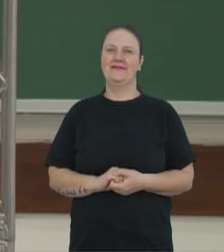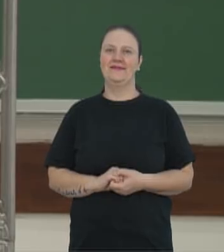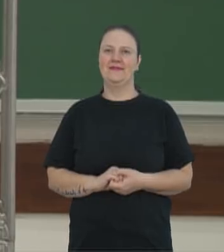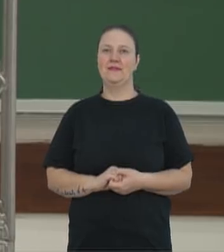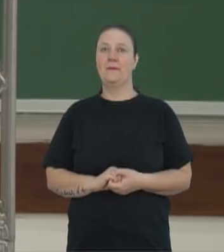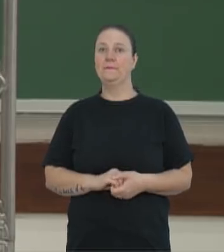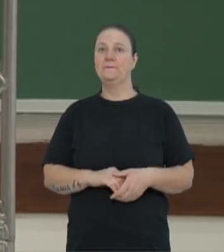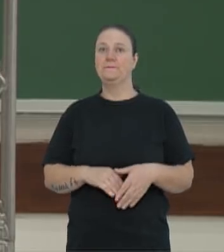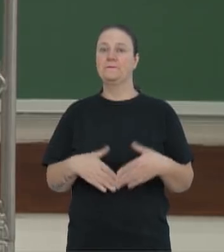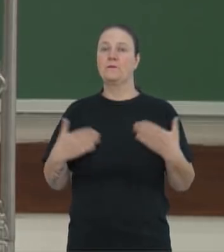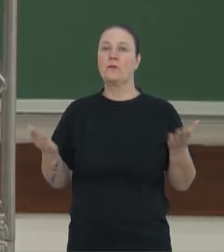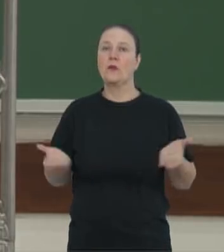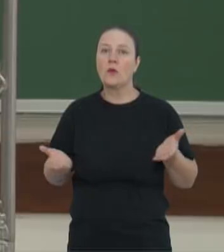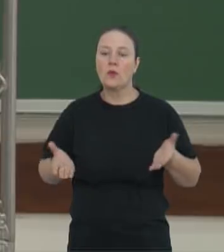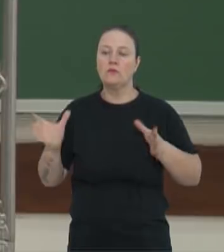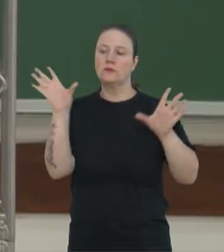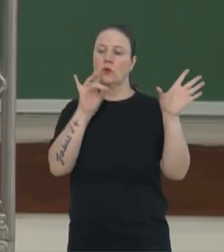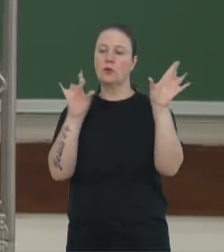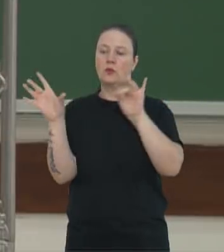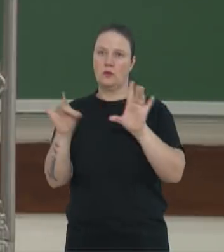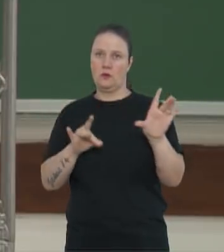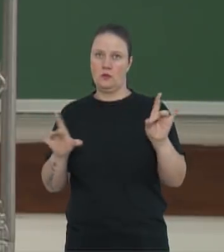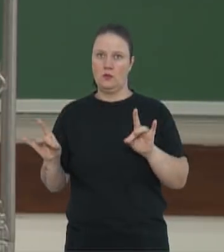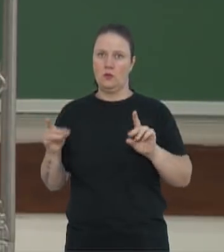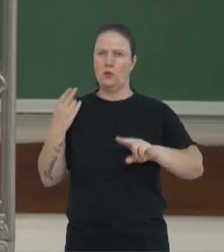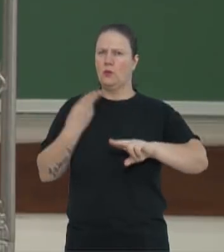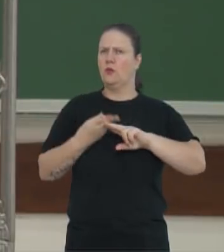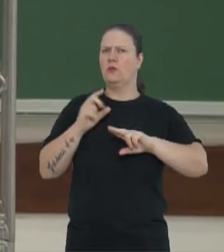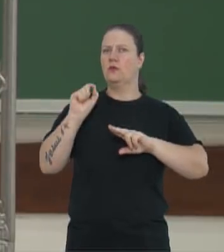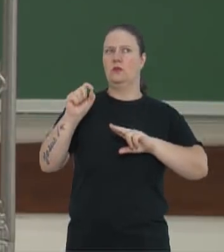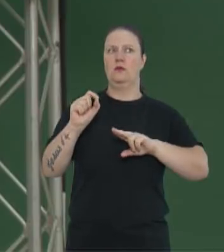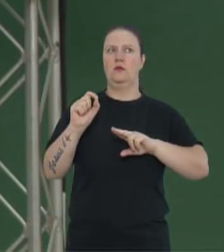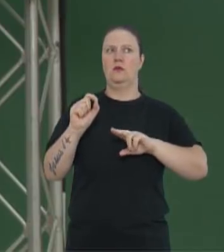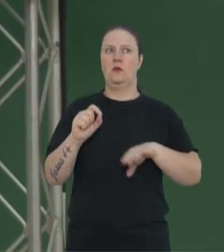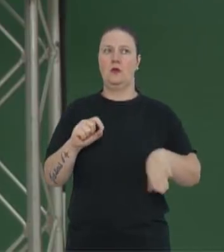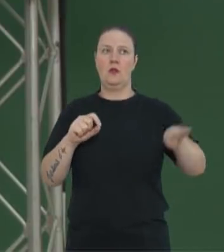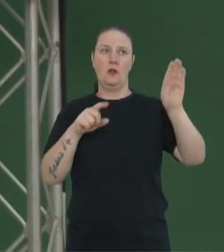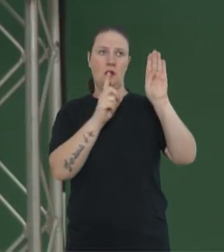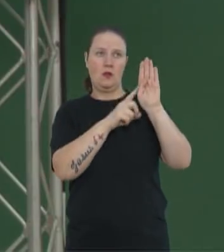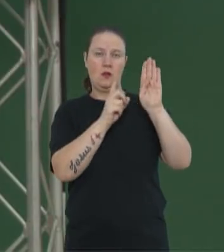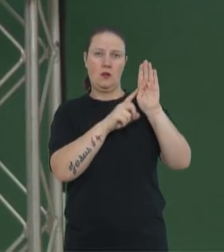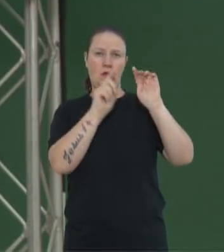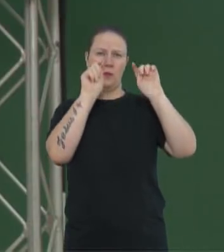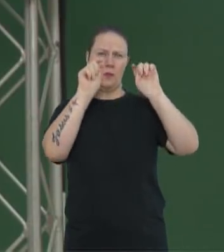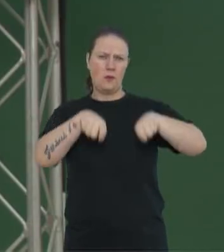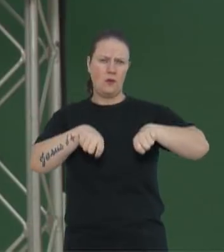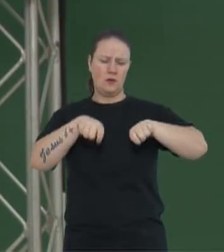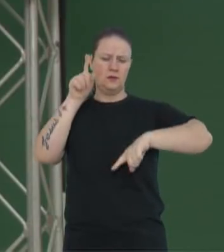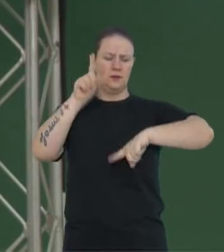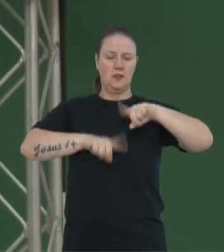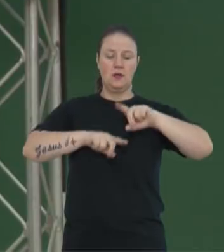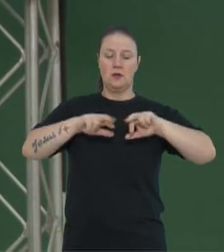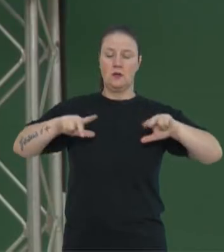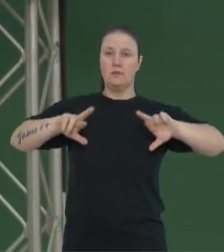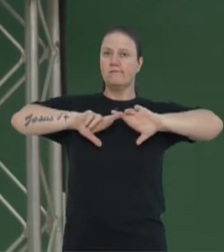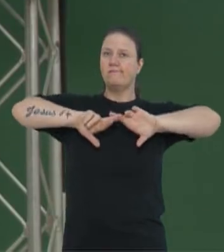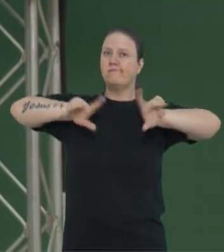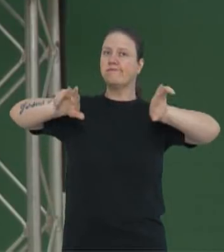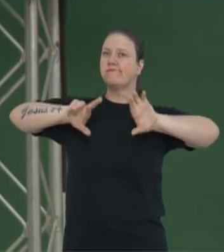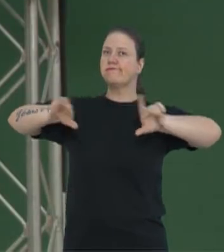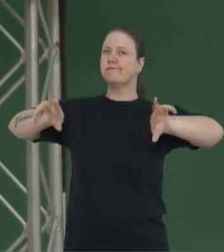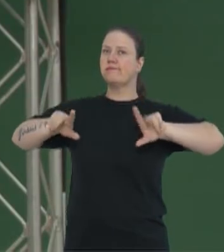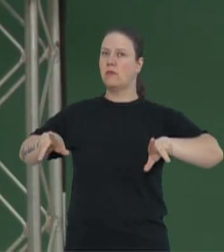Para se fazer uma colagem tridimensional. Alternativa correta. É possível utilizar elementos muito variados e